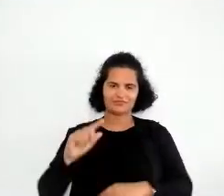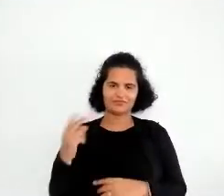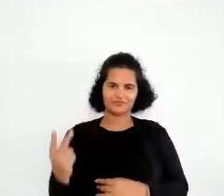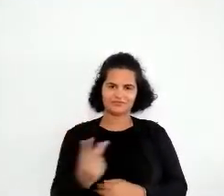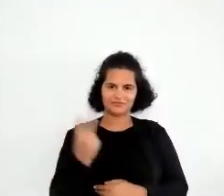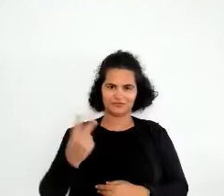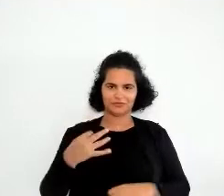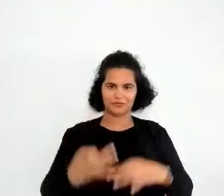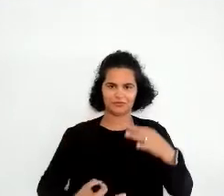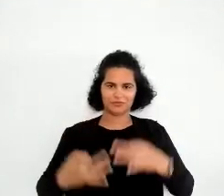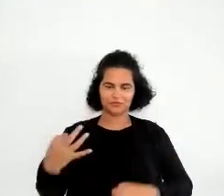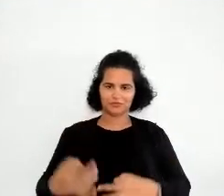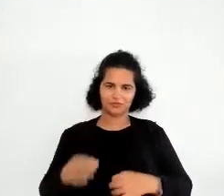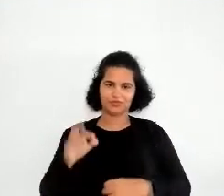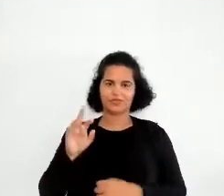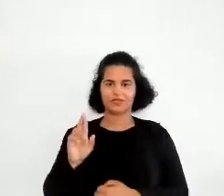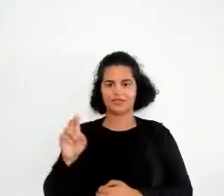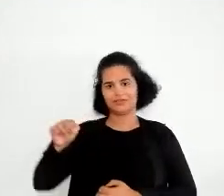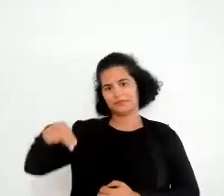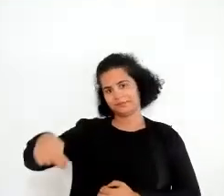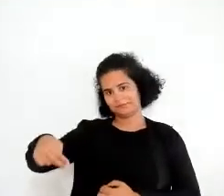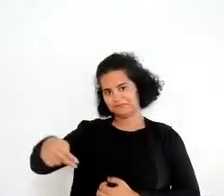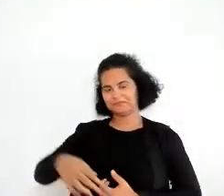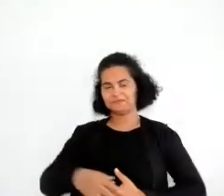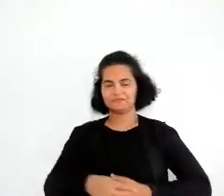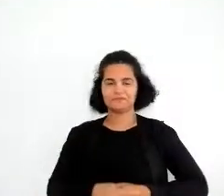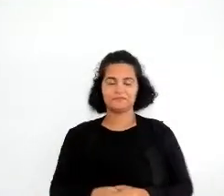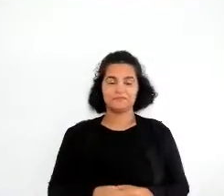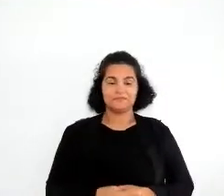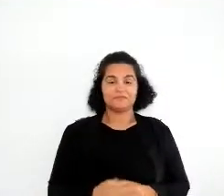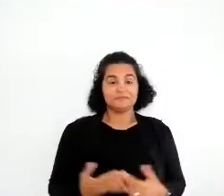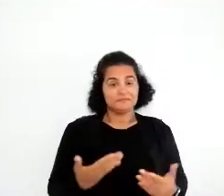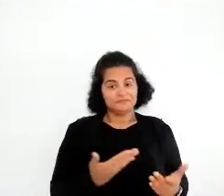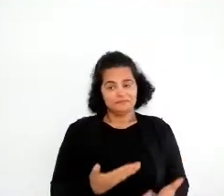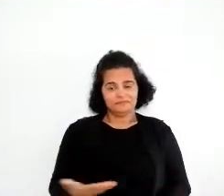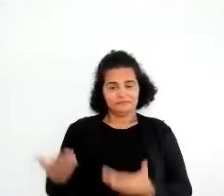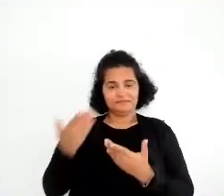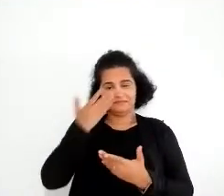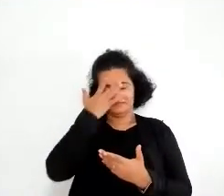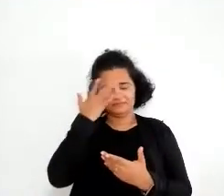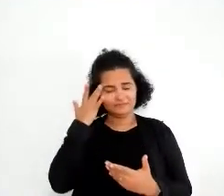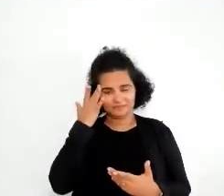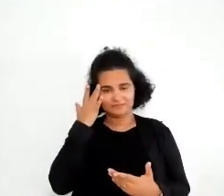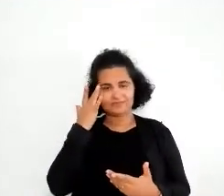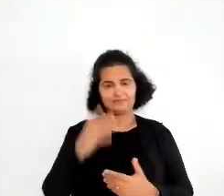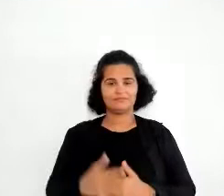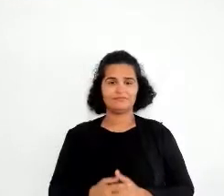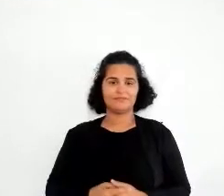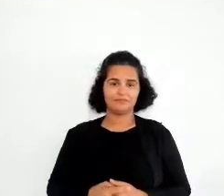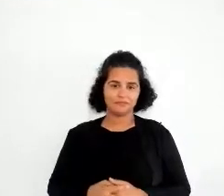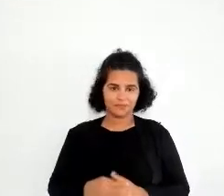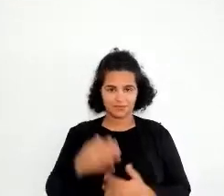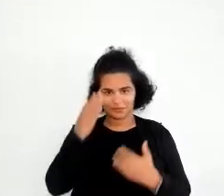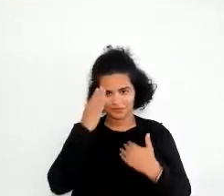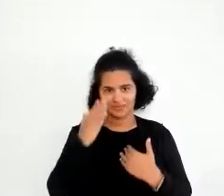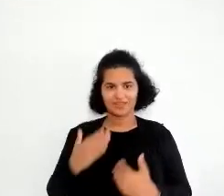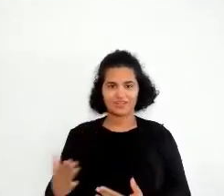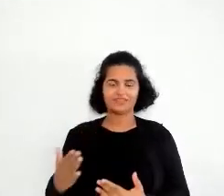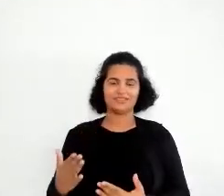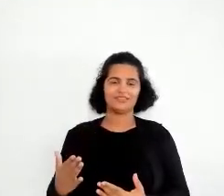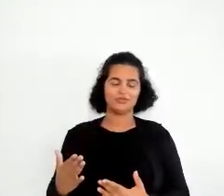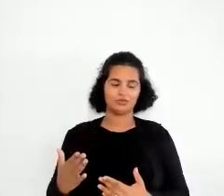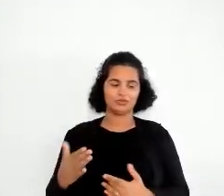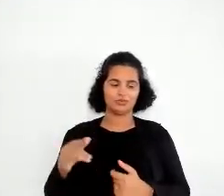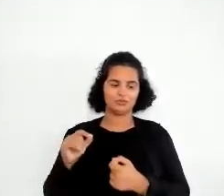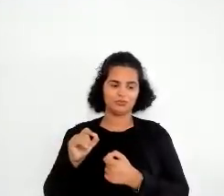justiça do Rio Grande do Norte. A elas e a eles, nossa gratidão pela